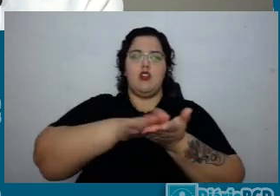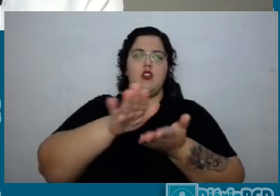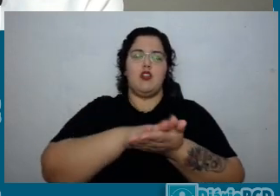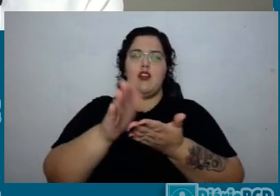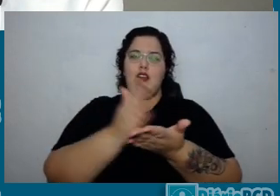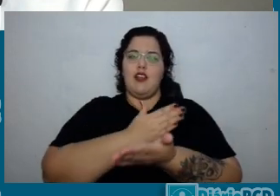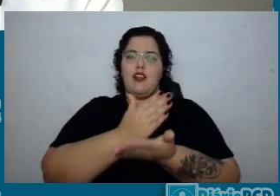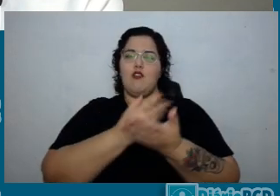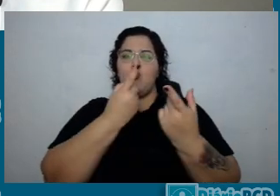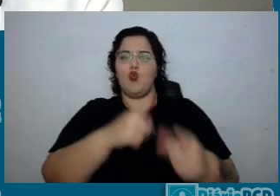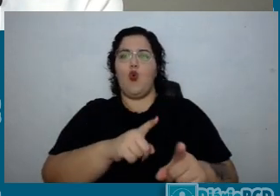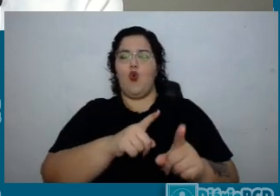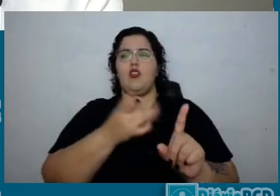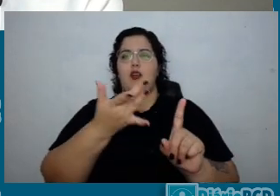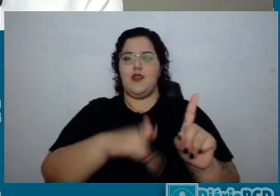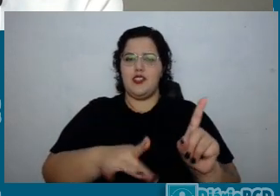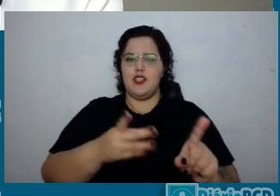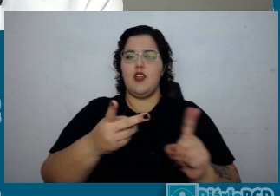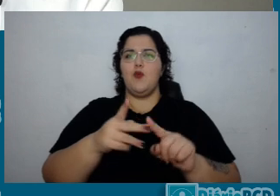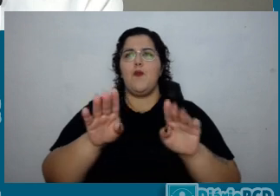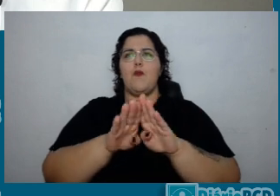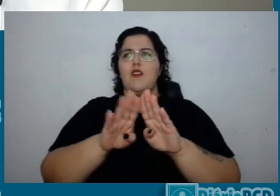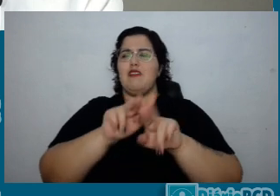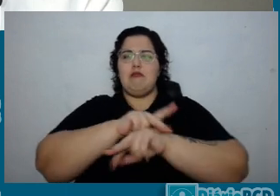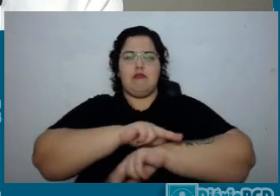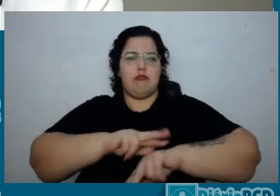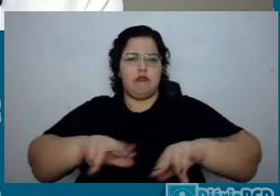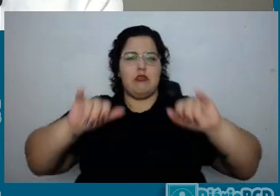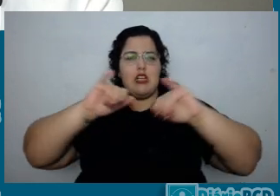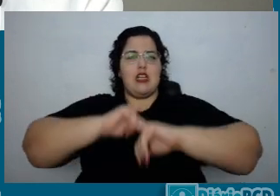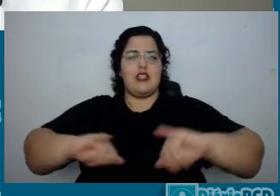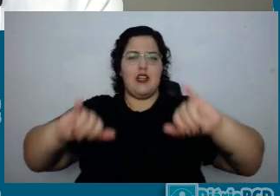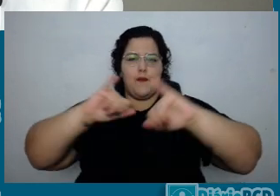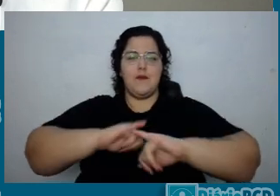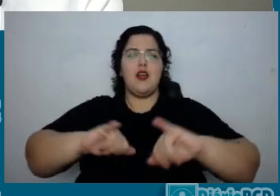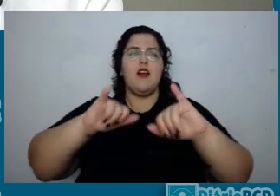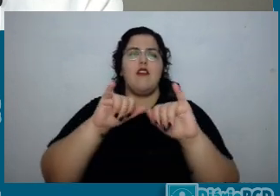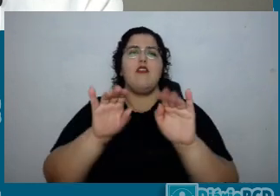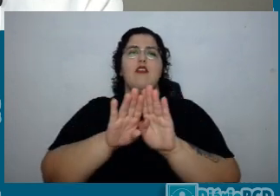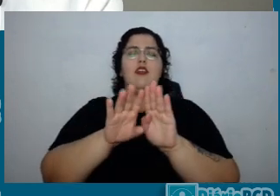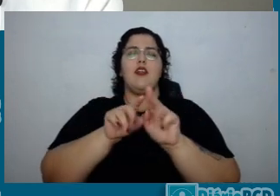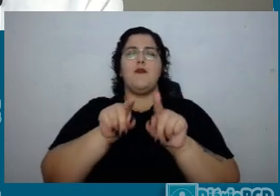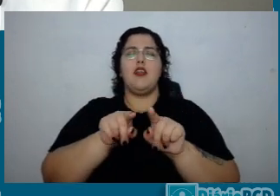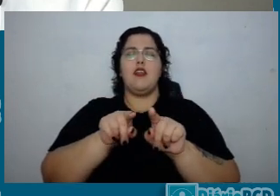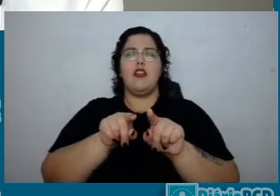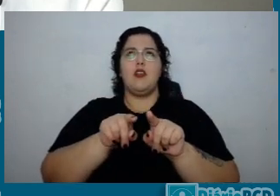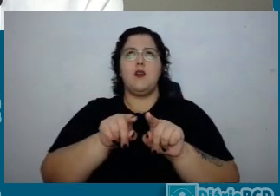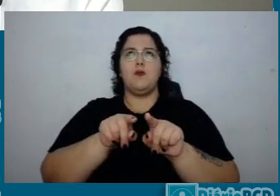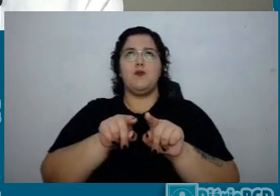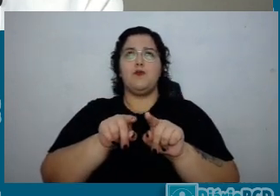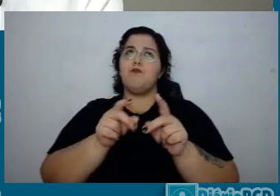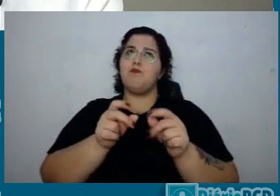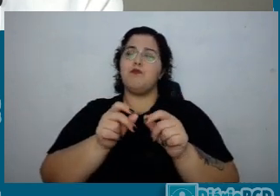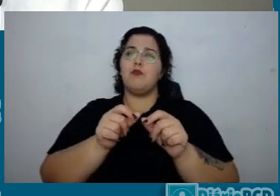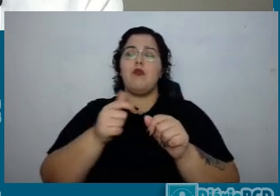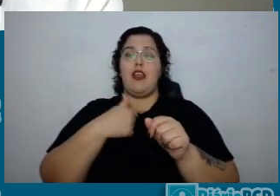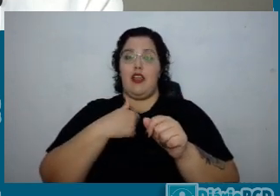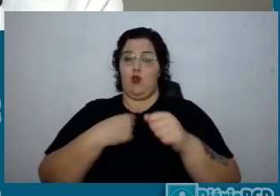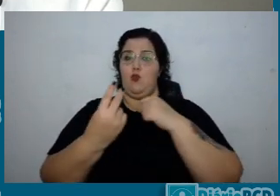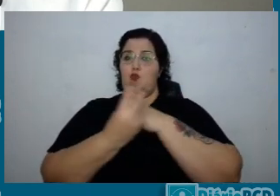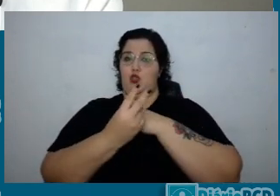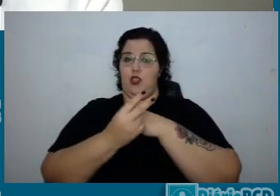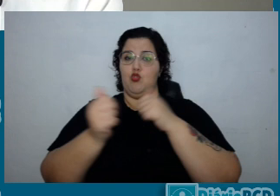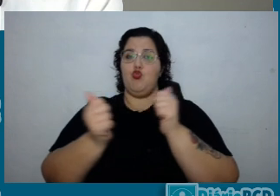de combate ao capacitismo, o lançamento da campanha, a mobilização em torno da campanha de Eu